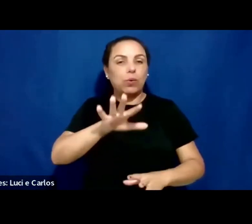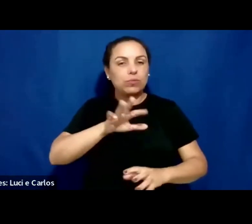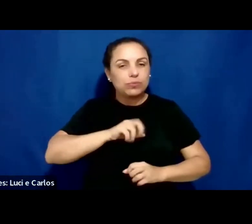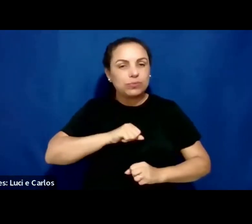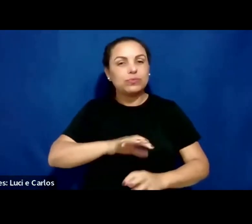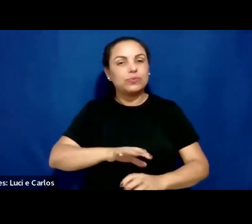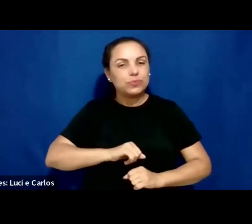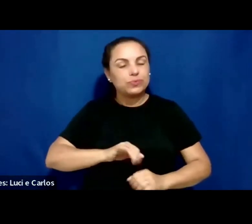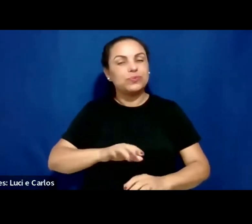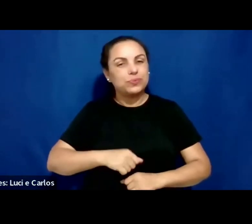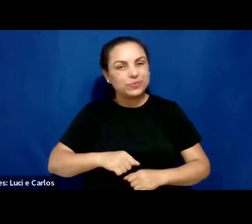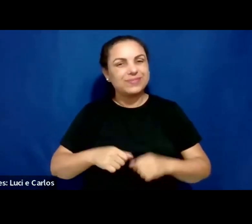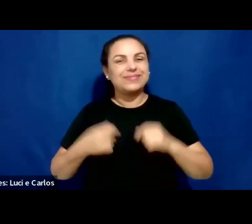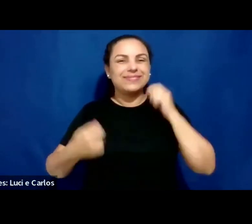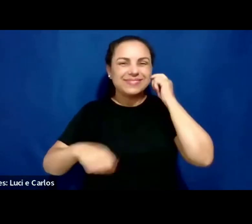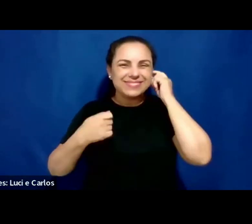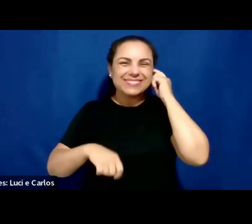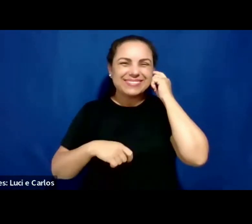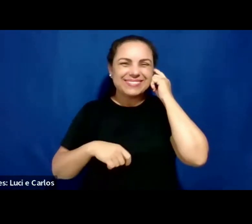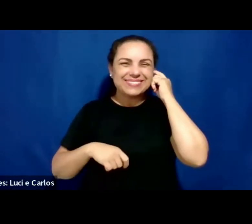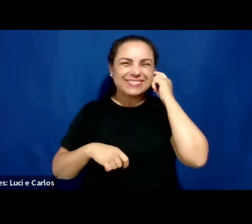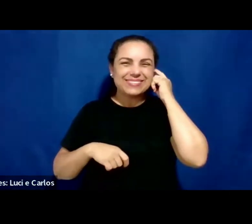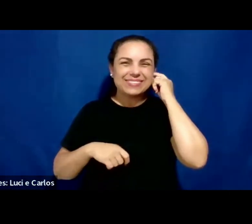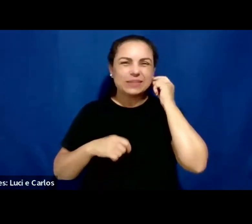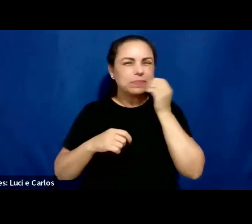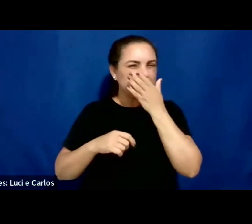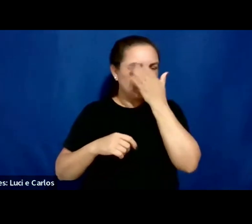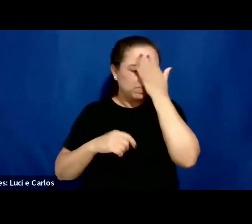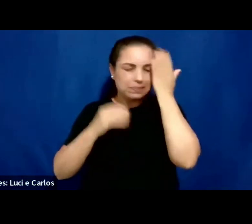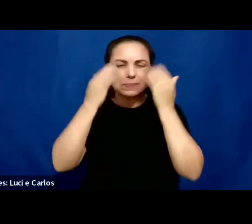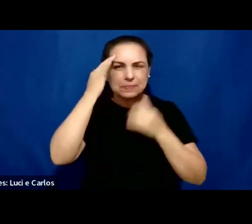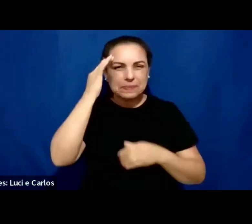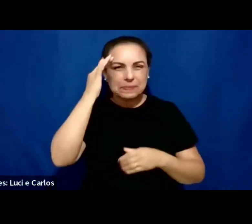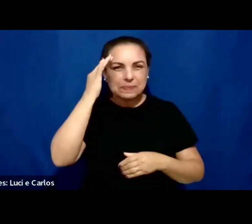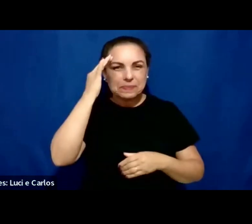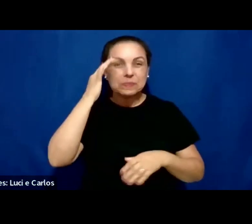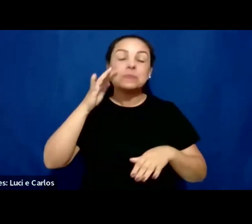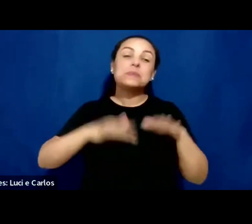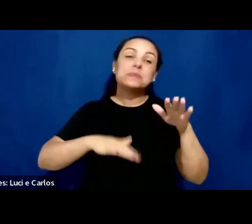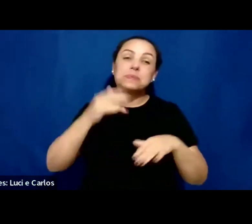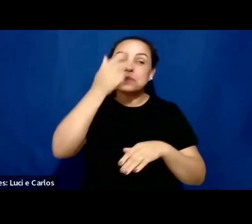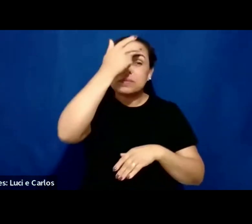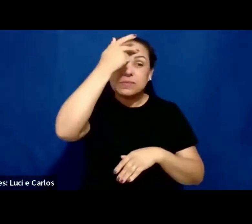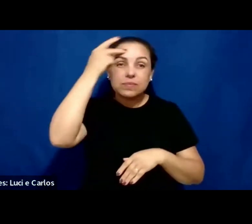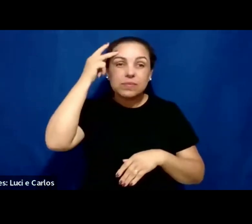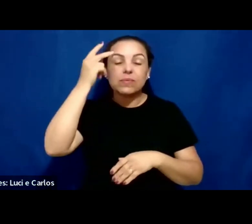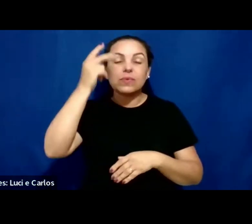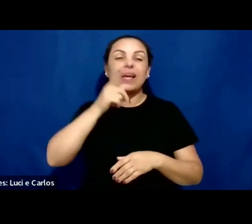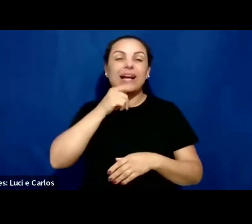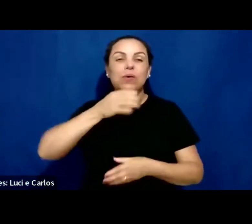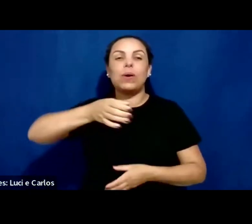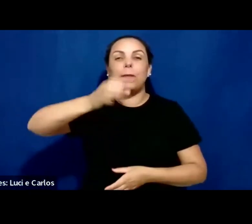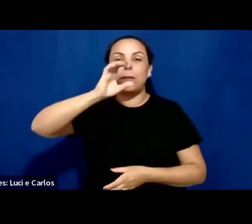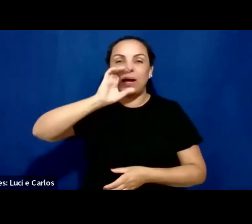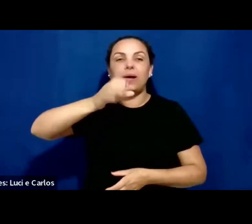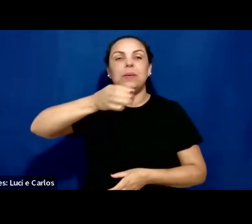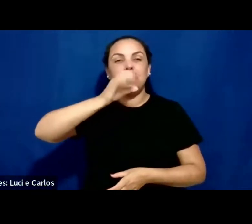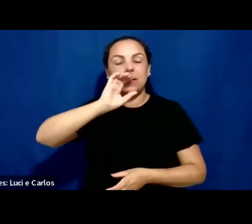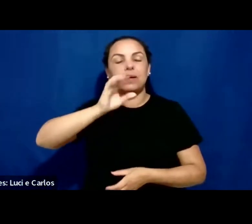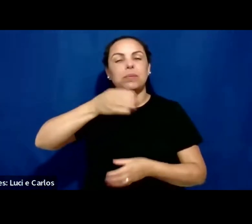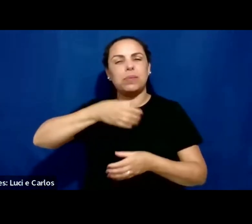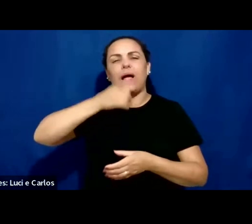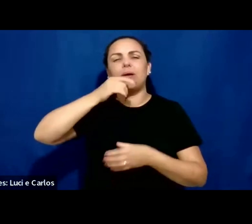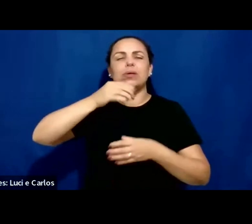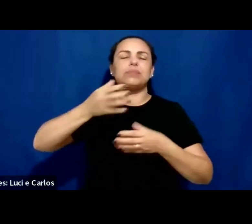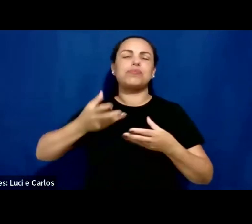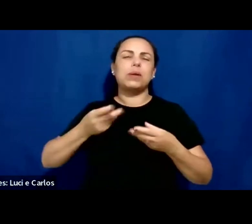saúde intestinal? Você está entendendo? Então, devemos beber a água, uma